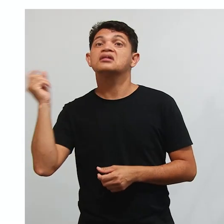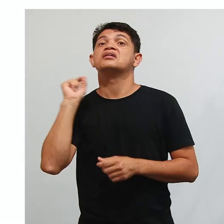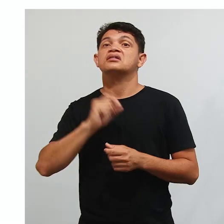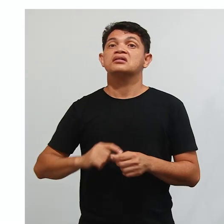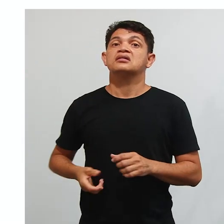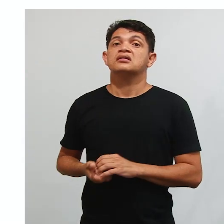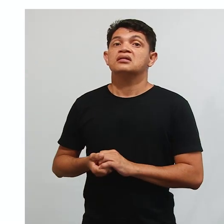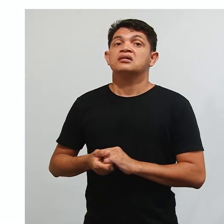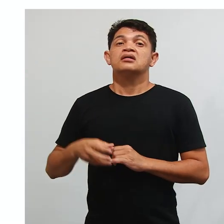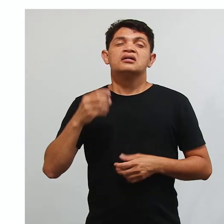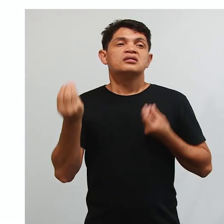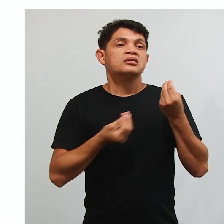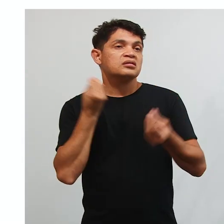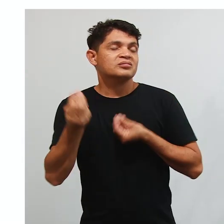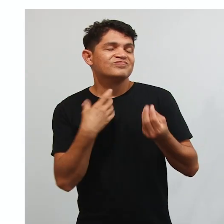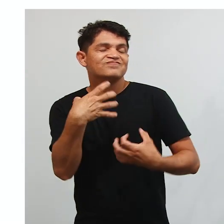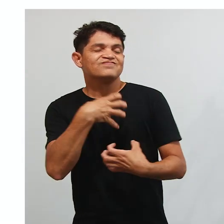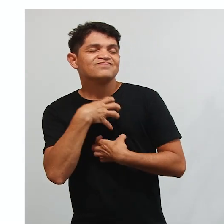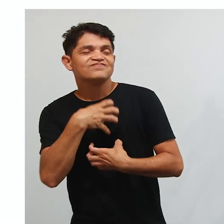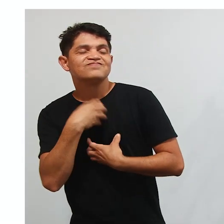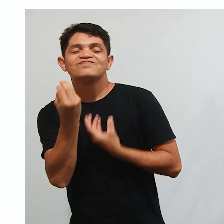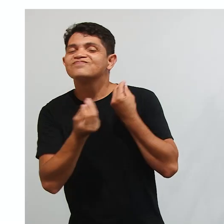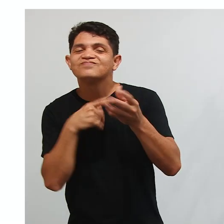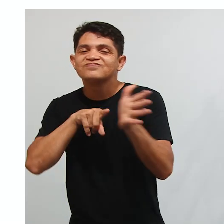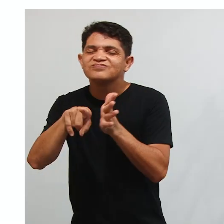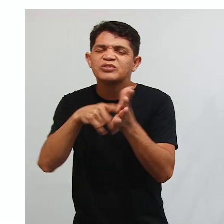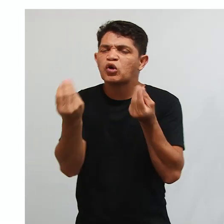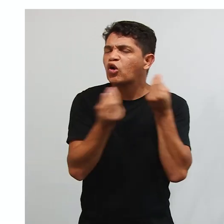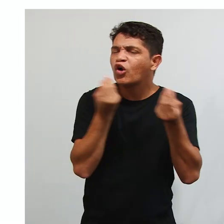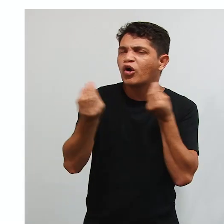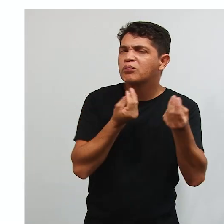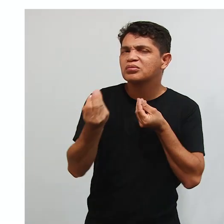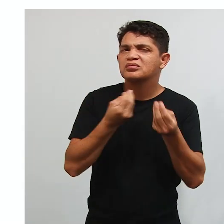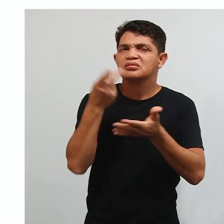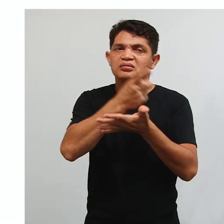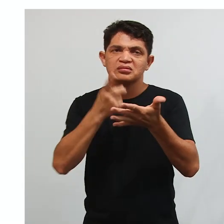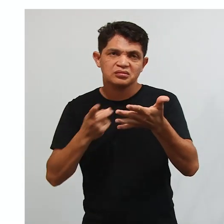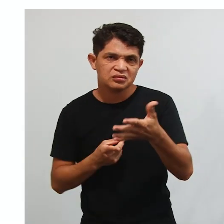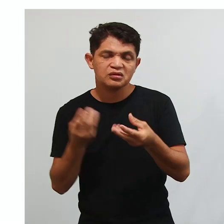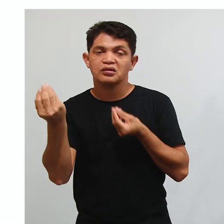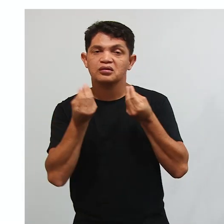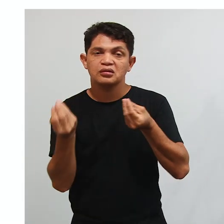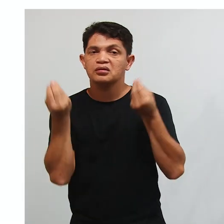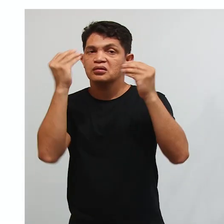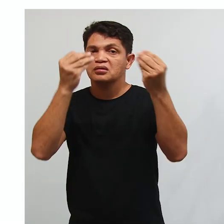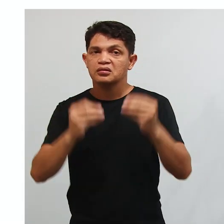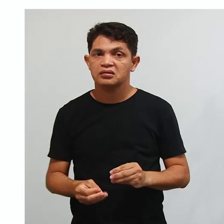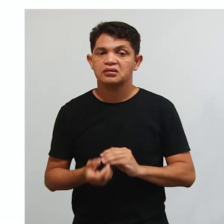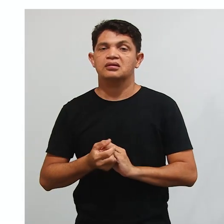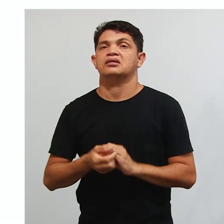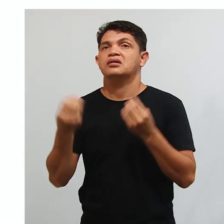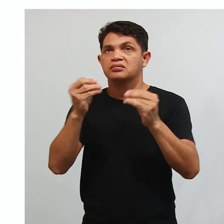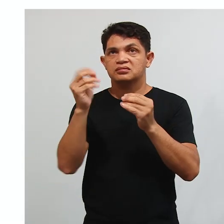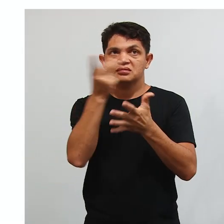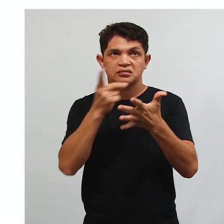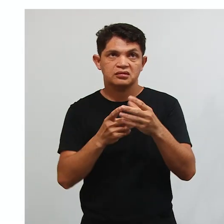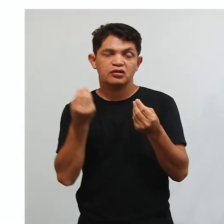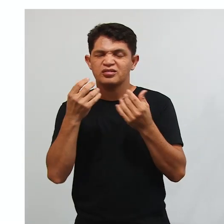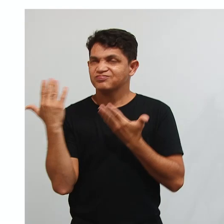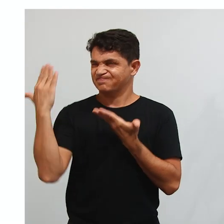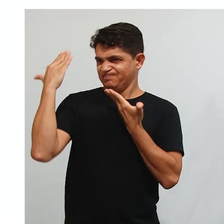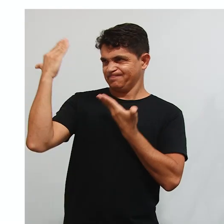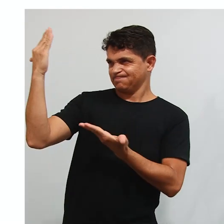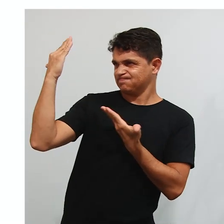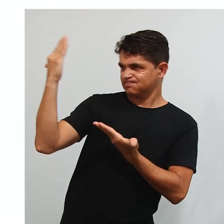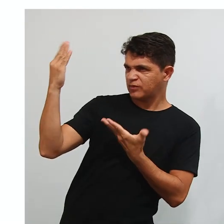qualitativa vai dizer pode me dizer como se sentiu ou experimentar os tacos grátis bom para dizer verdade surpreso e um pouco